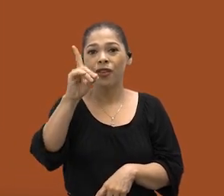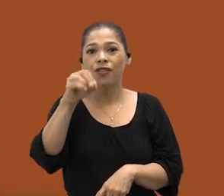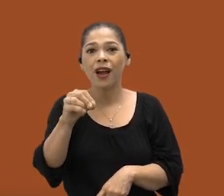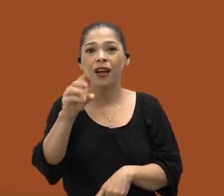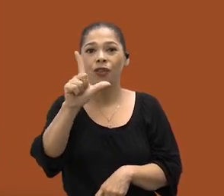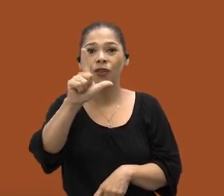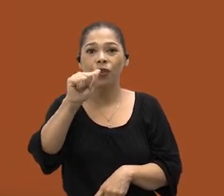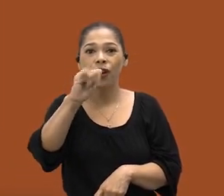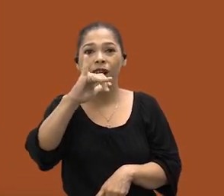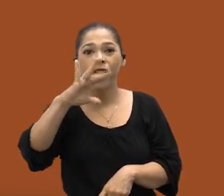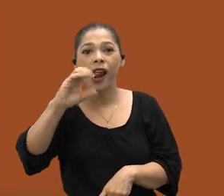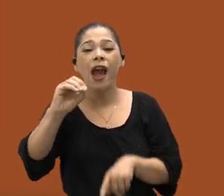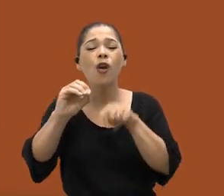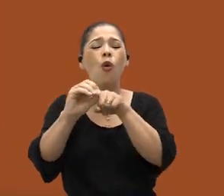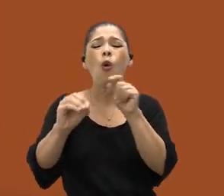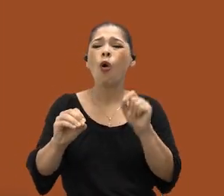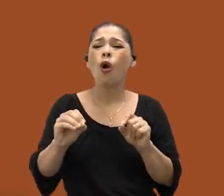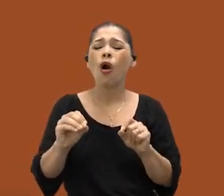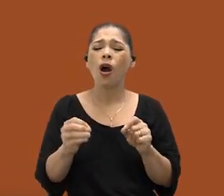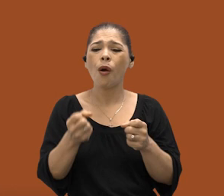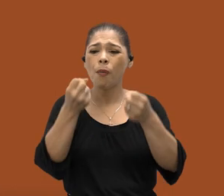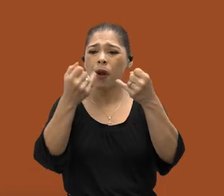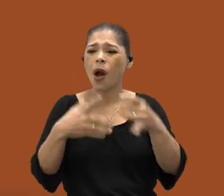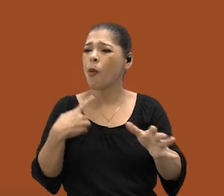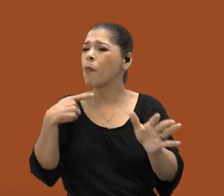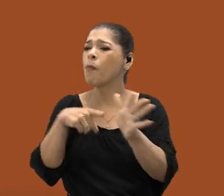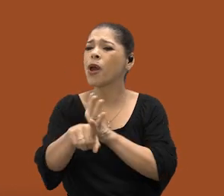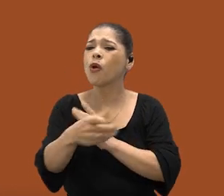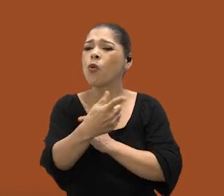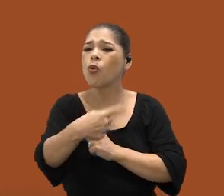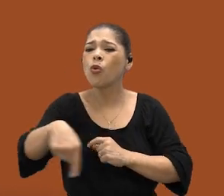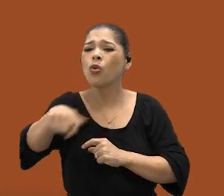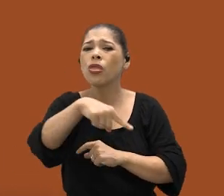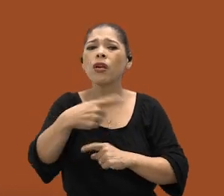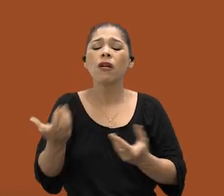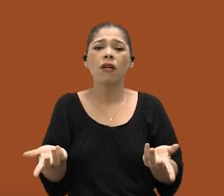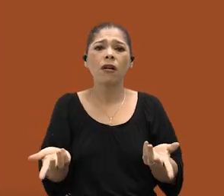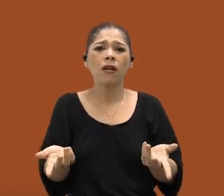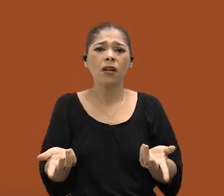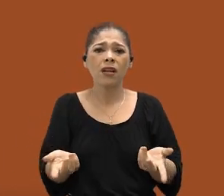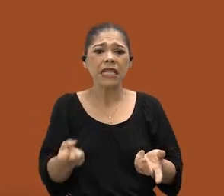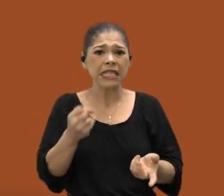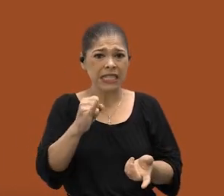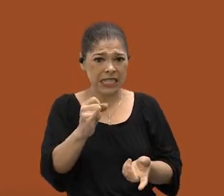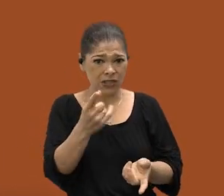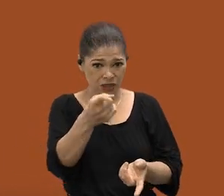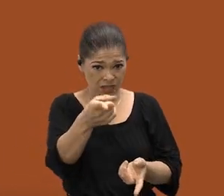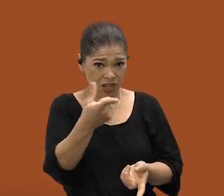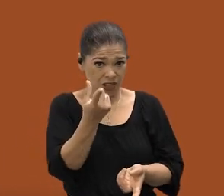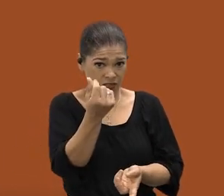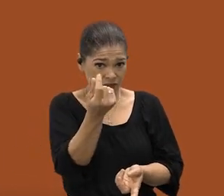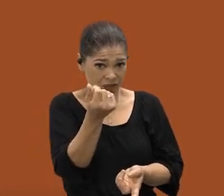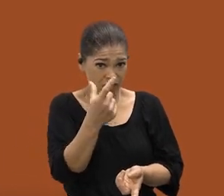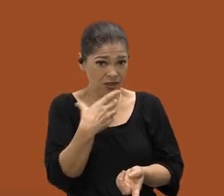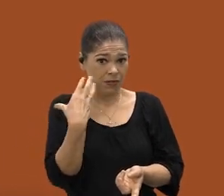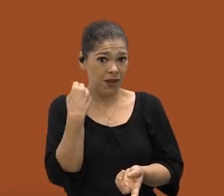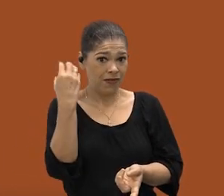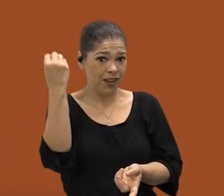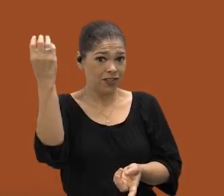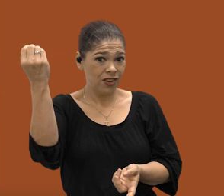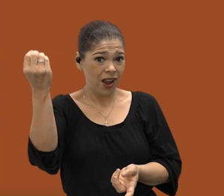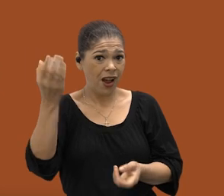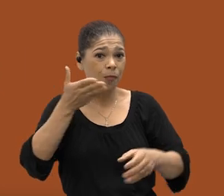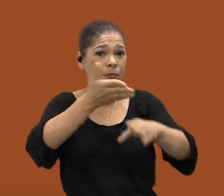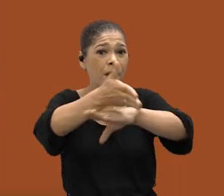Laico né E aí eu peguei e lancei a pergunta para turma gente se tivesse dinheiro para ele fazer viagem de campo